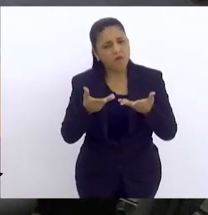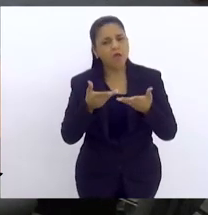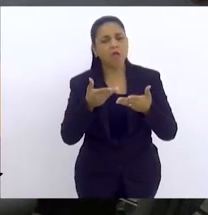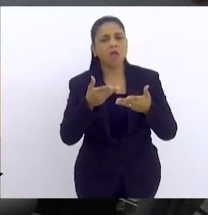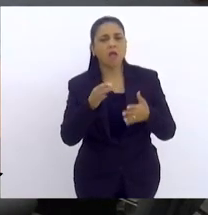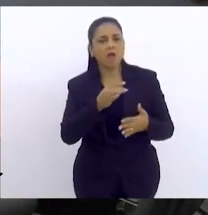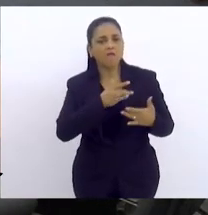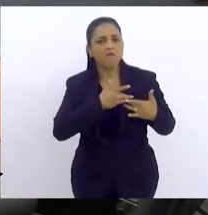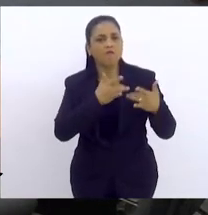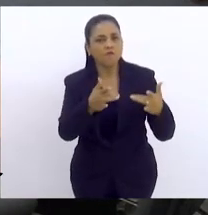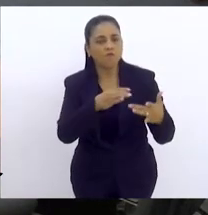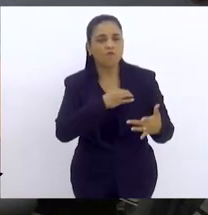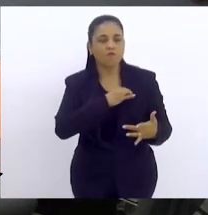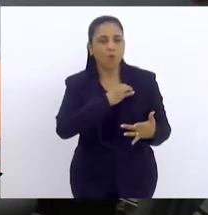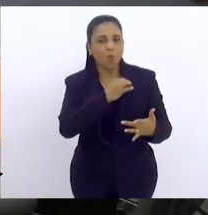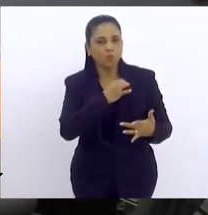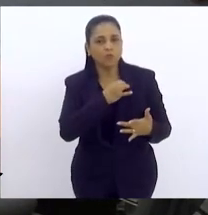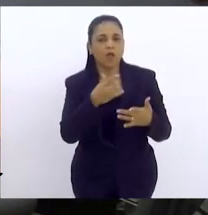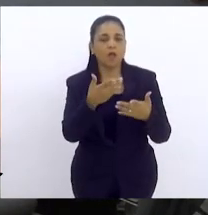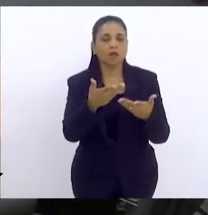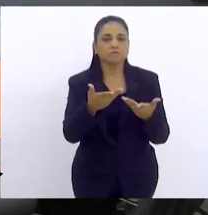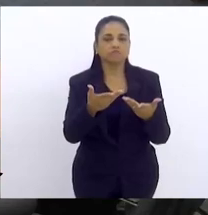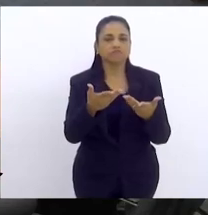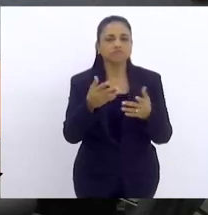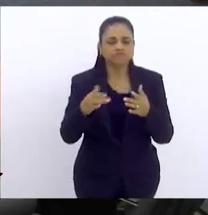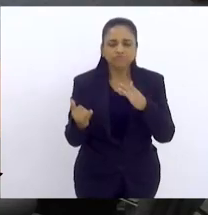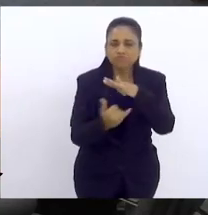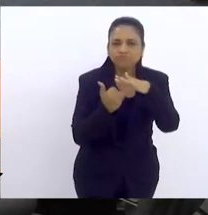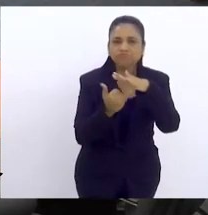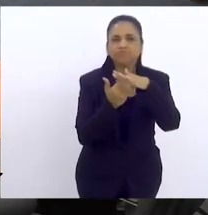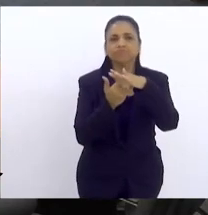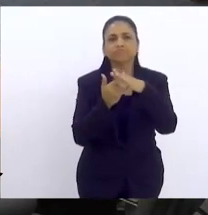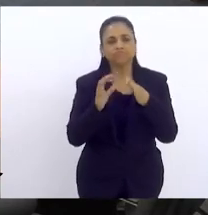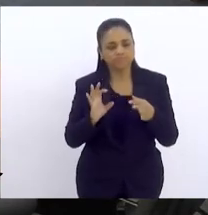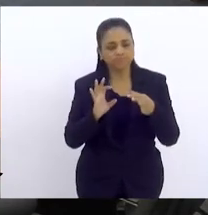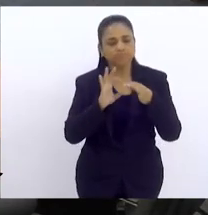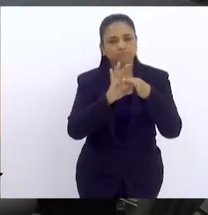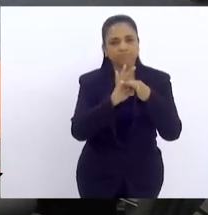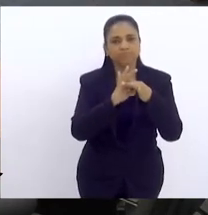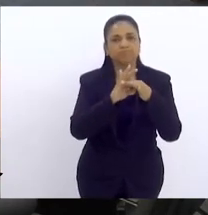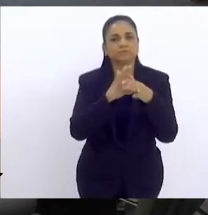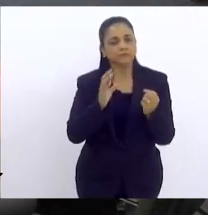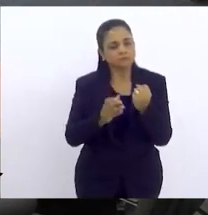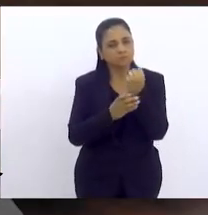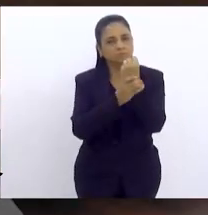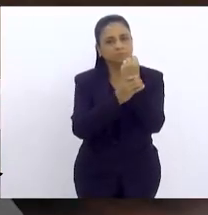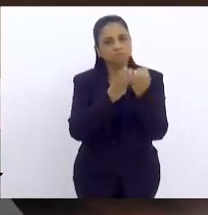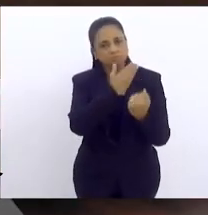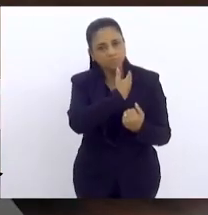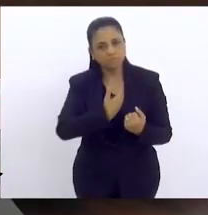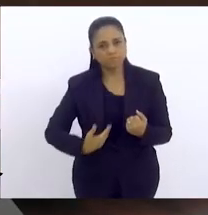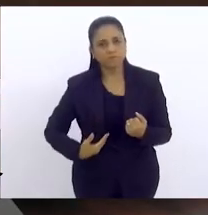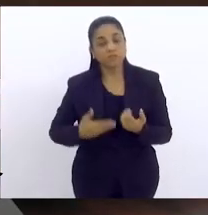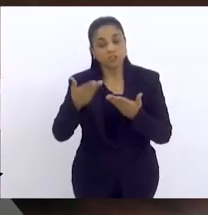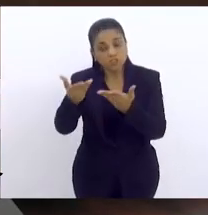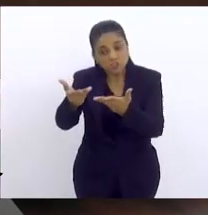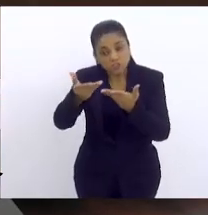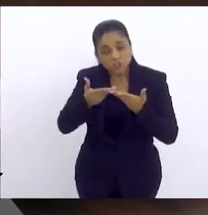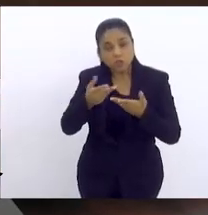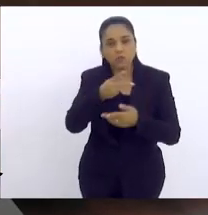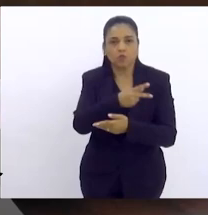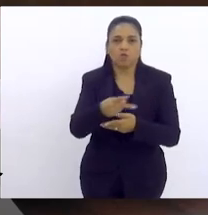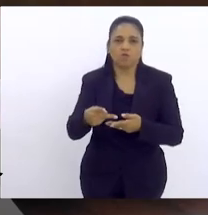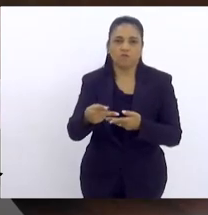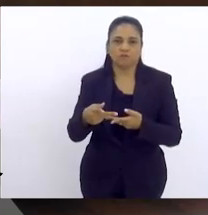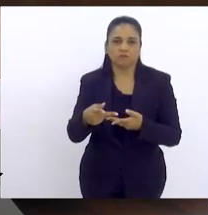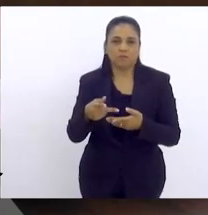todos esses órgãos de segurança que fazem parte da Segurança Pública que trabalham com segurança pública eles recebem o convite mas